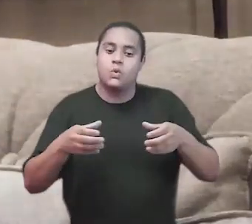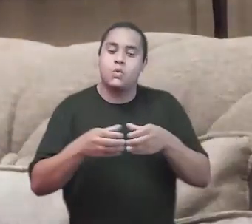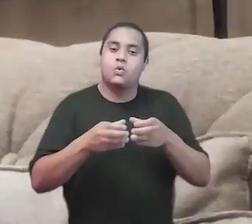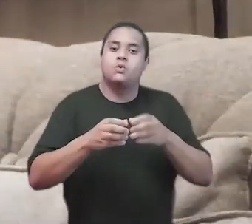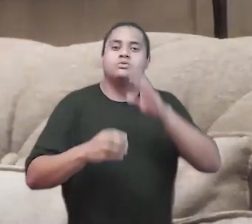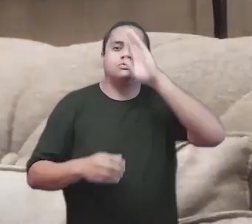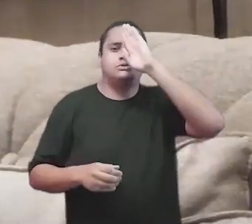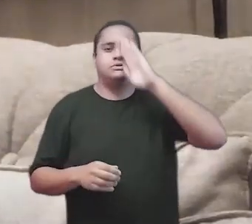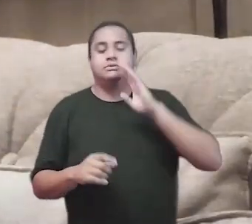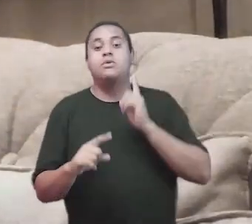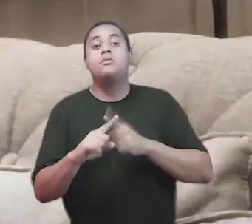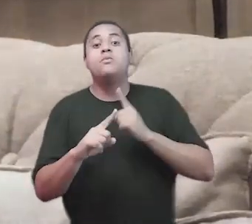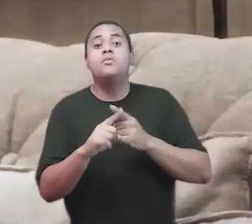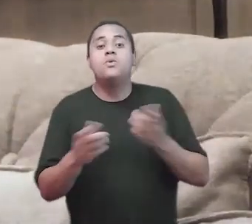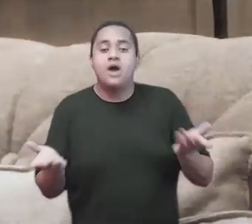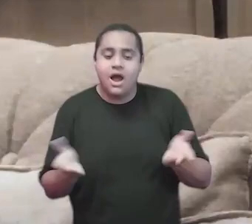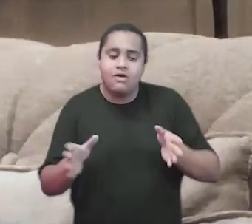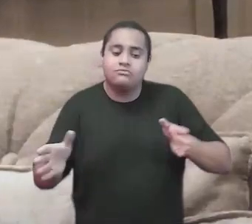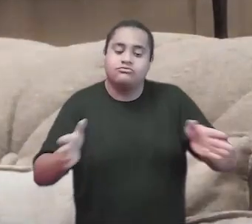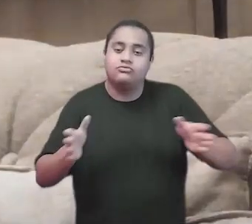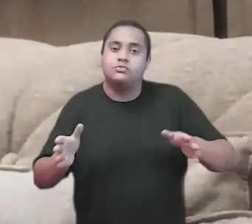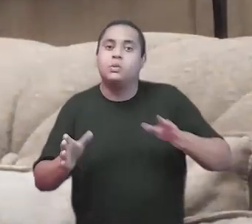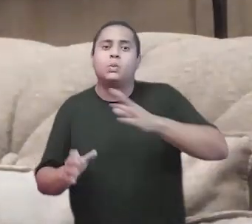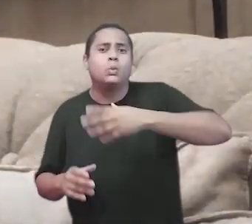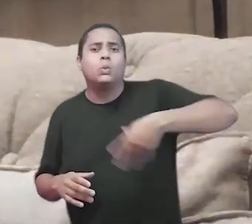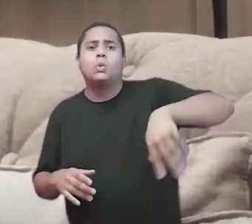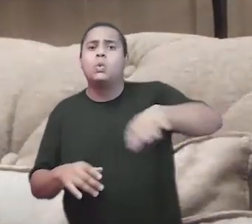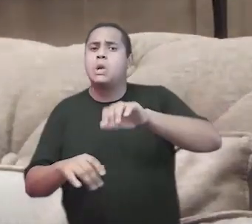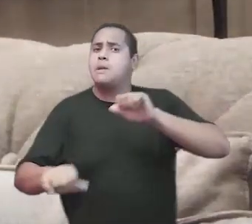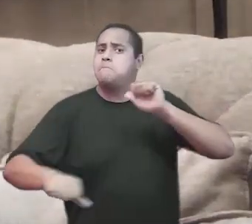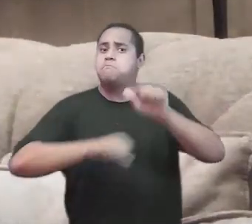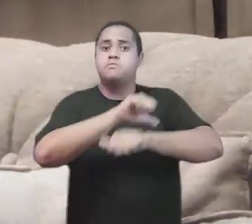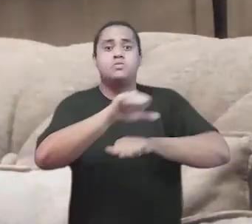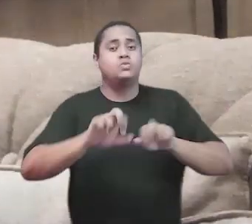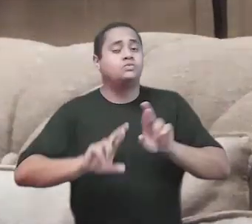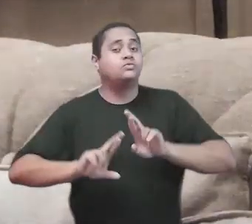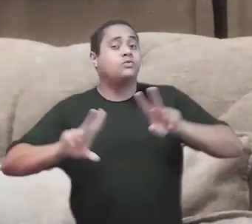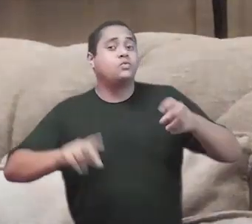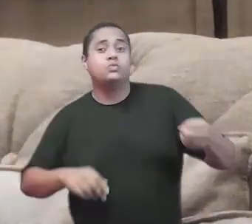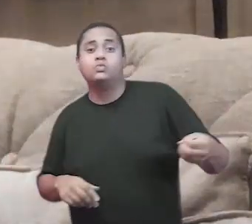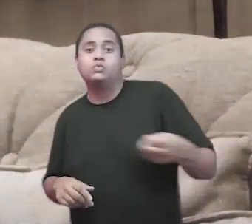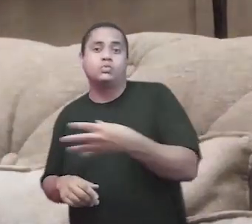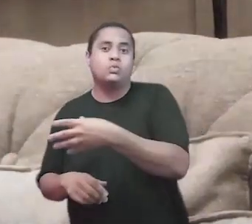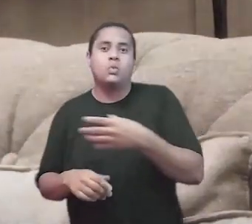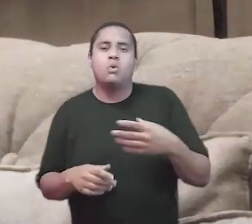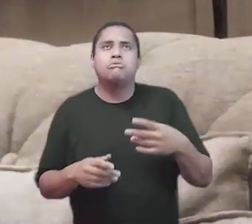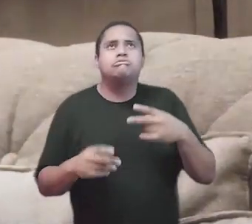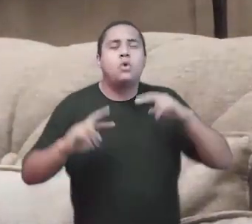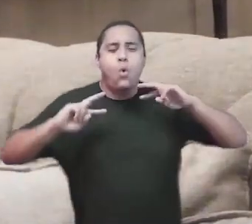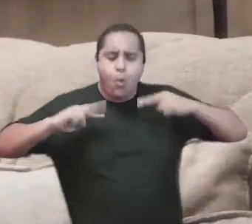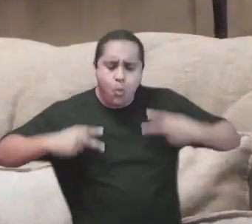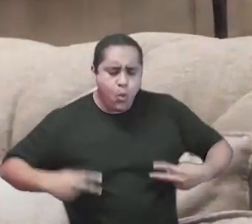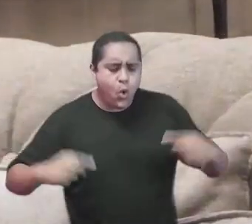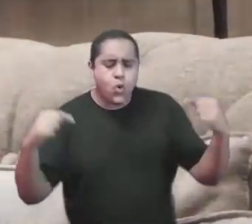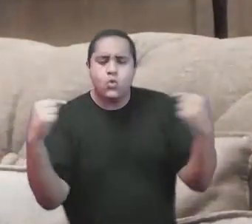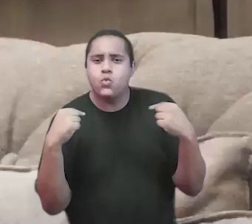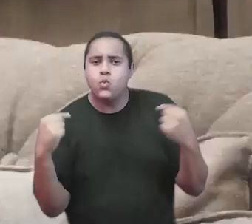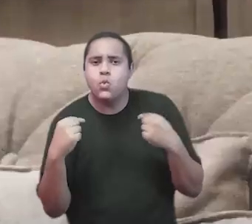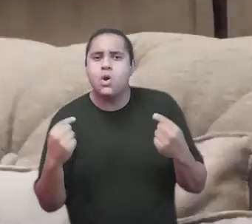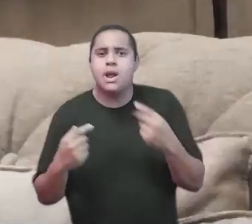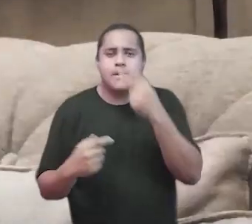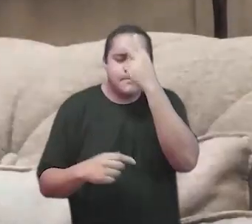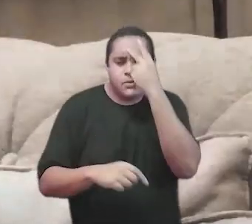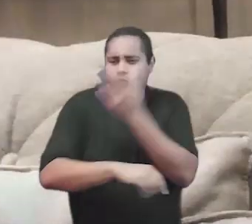é o momento que a humanidade inteira vai passar por uma reinvenção do que é ser humano, uma reinvenção